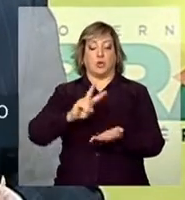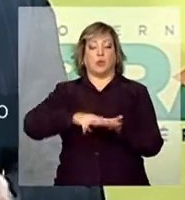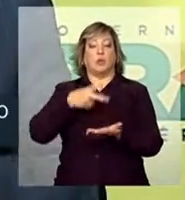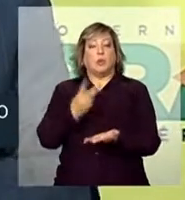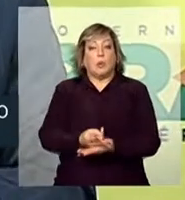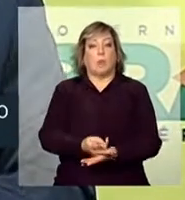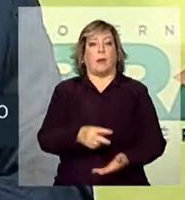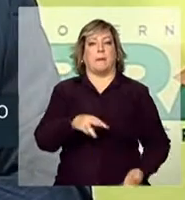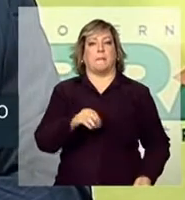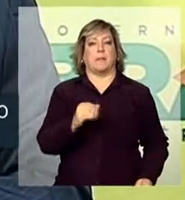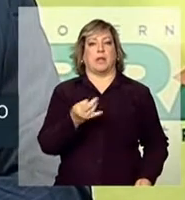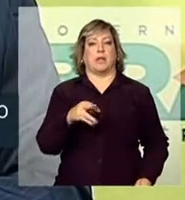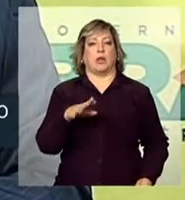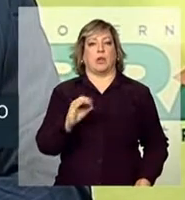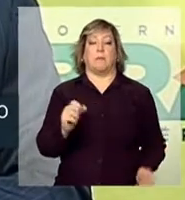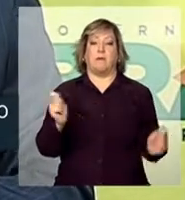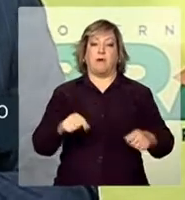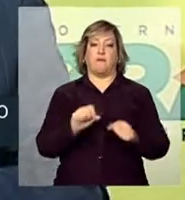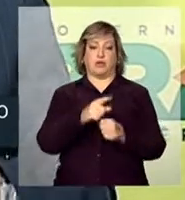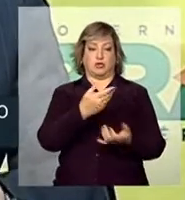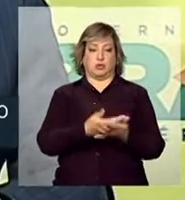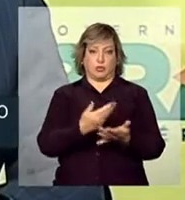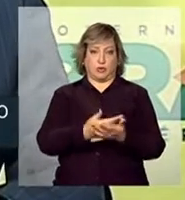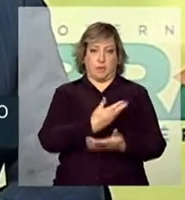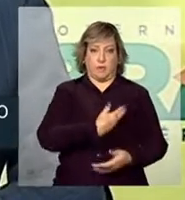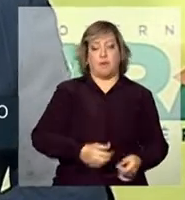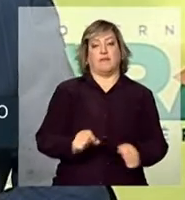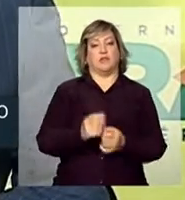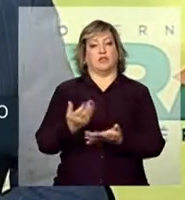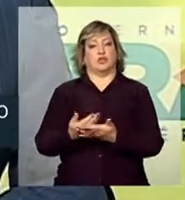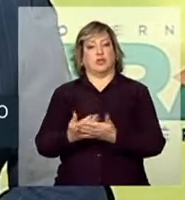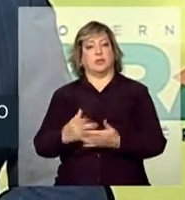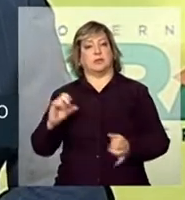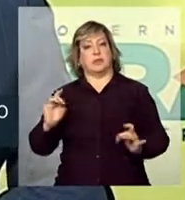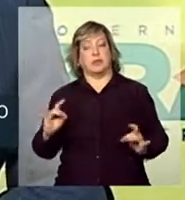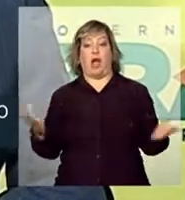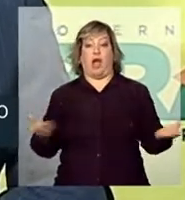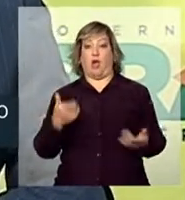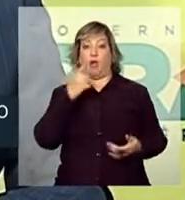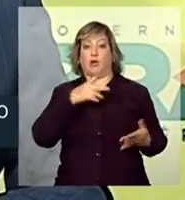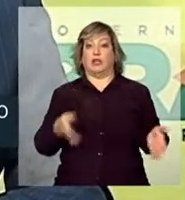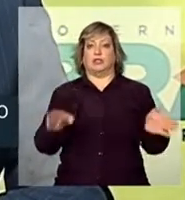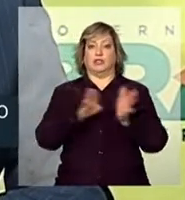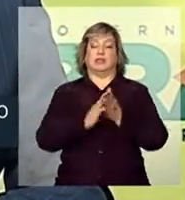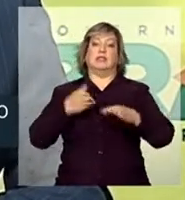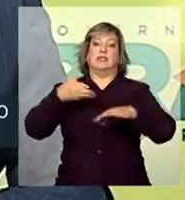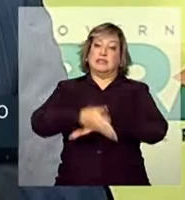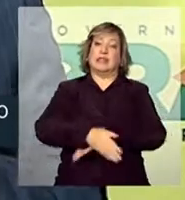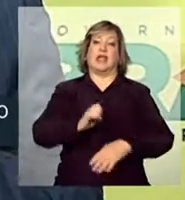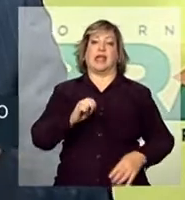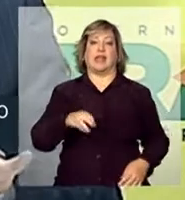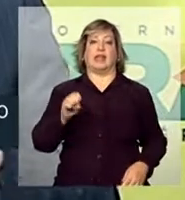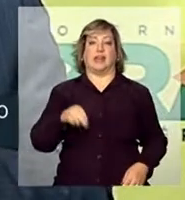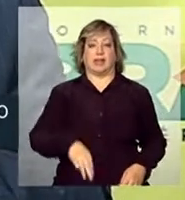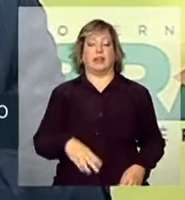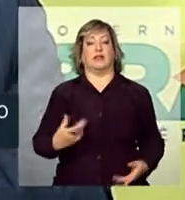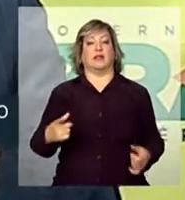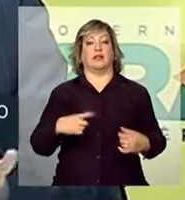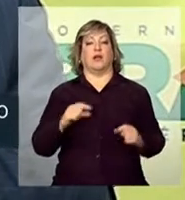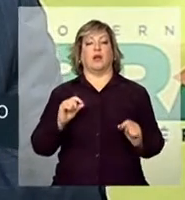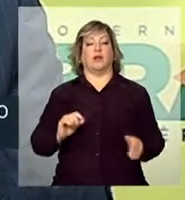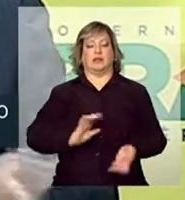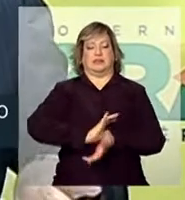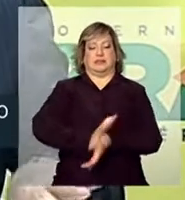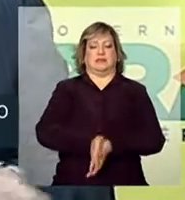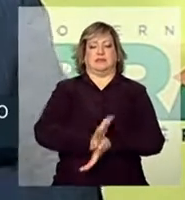que ele pode fazer a escola pública fazer uma escola especial e o resultado é esse Eles estão chegando agora entrando neném e nós estamos acabando com